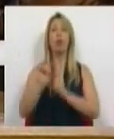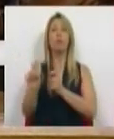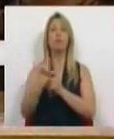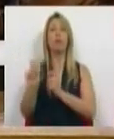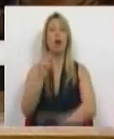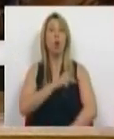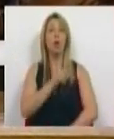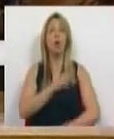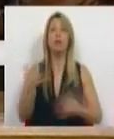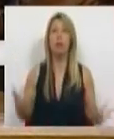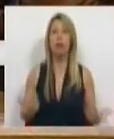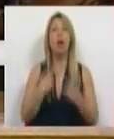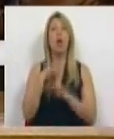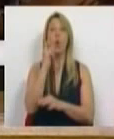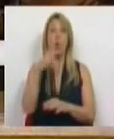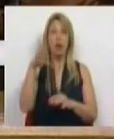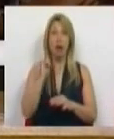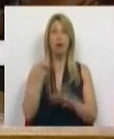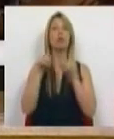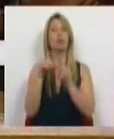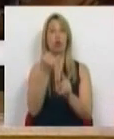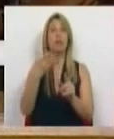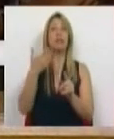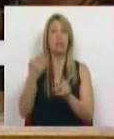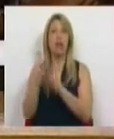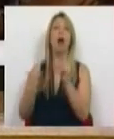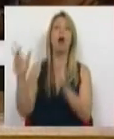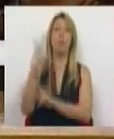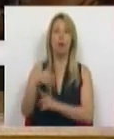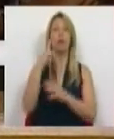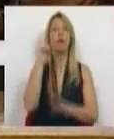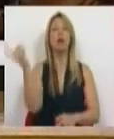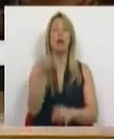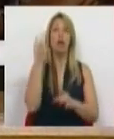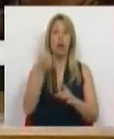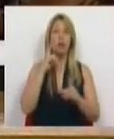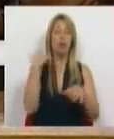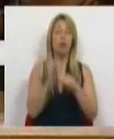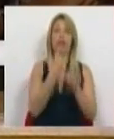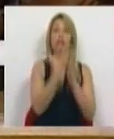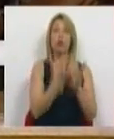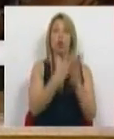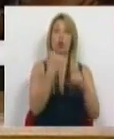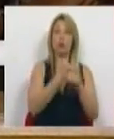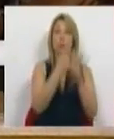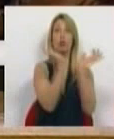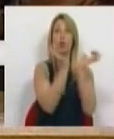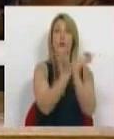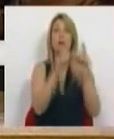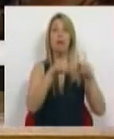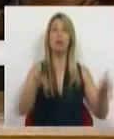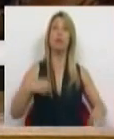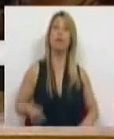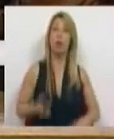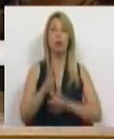o descongelamento do IAS em 2017. Serão revistos os descontos para a segurança social dos trabalhadores a recibos verdes. São aumentadas ou